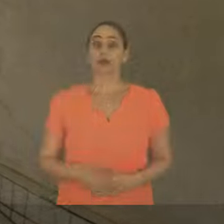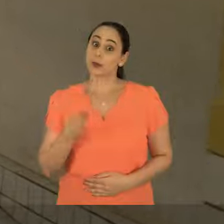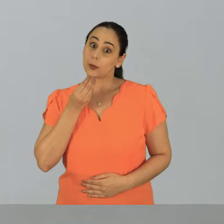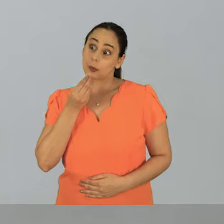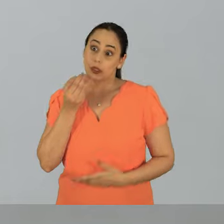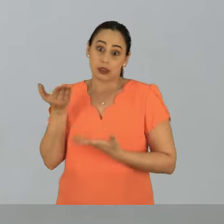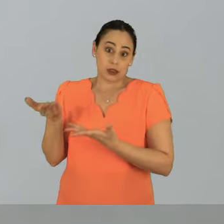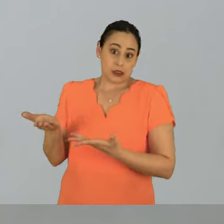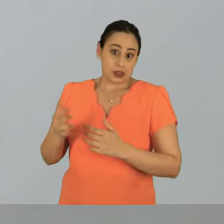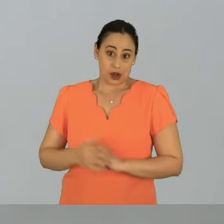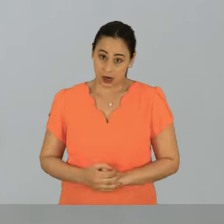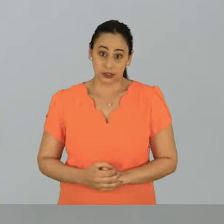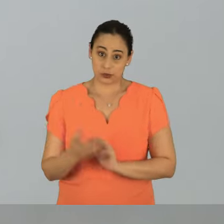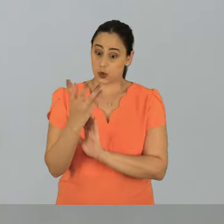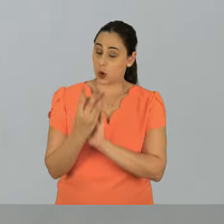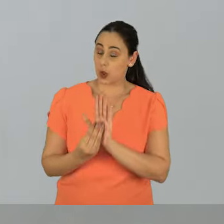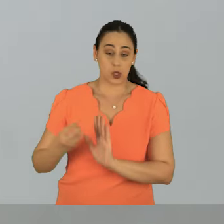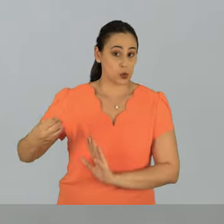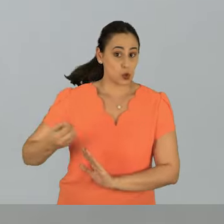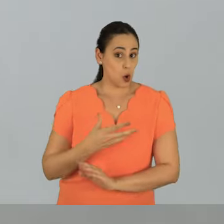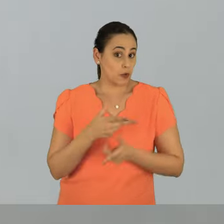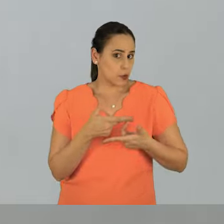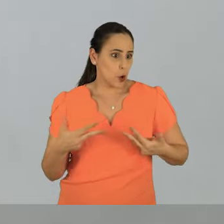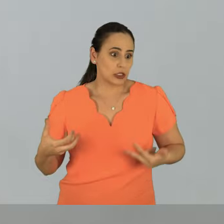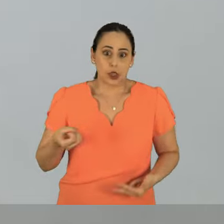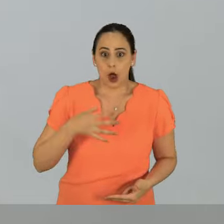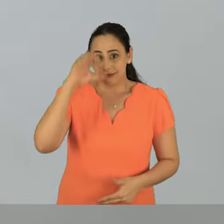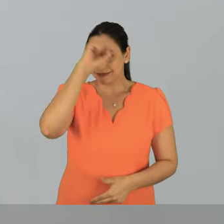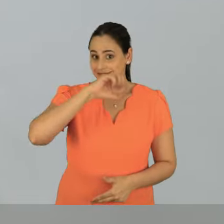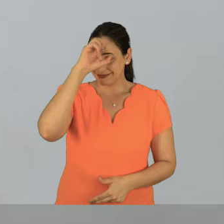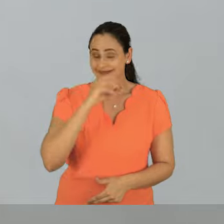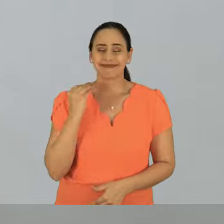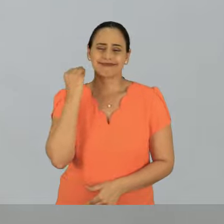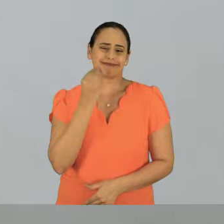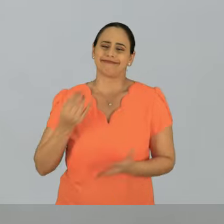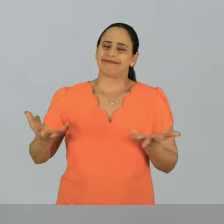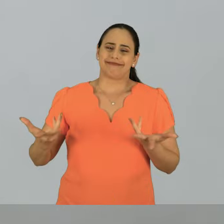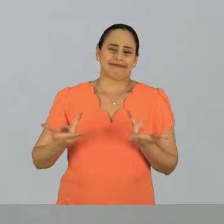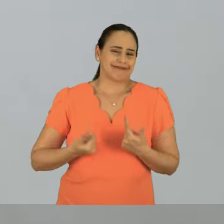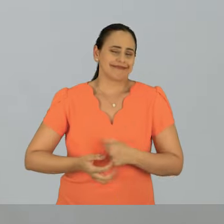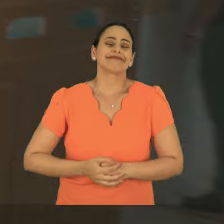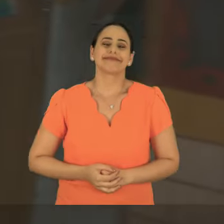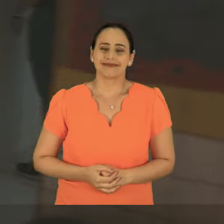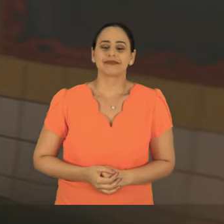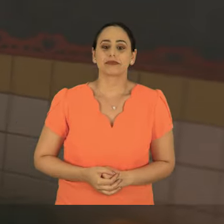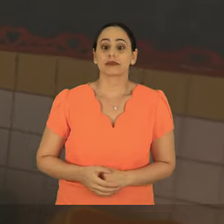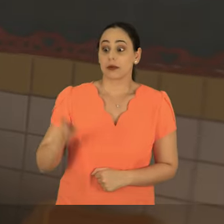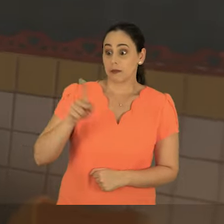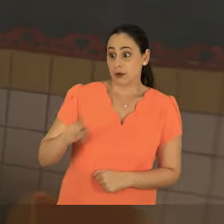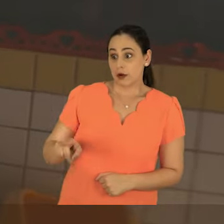É, foi uma ótima oportunidade, assim, porque foi um conteúdo novo, né? Podemos aprender coisas novas. Uma ótima experiência para mim e minhas colegas.